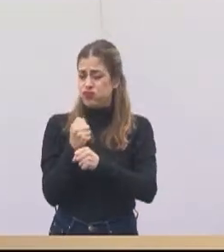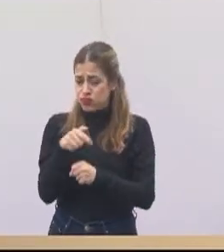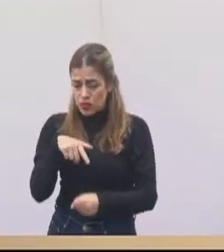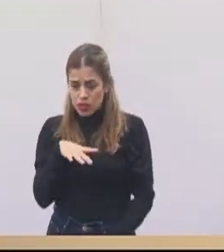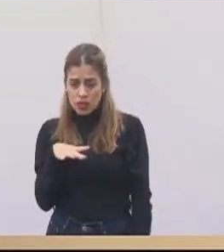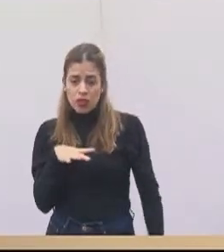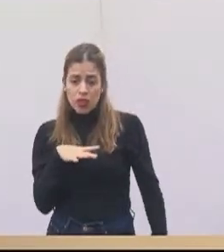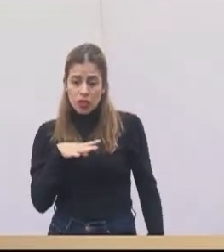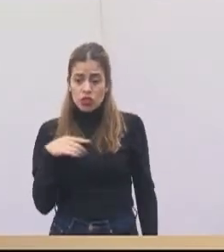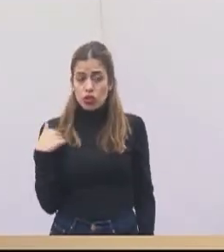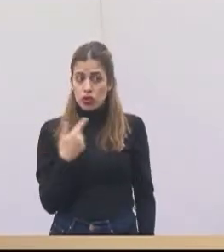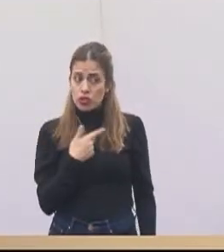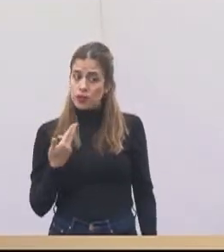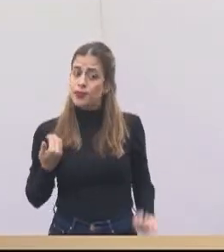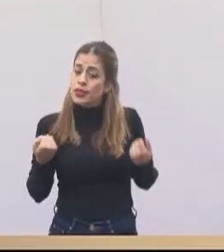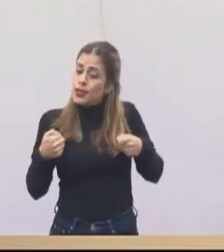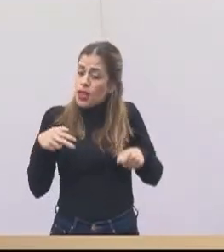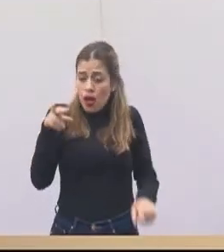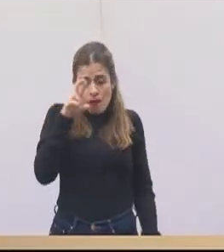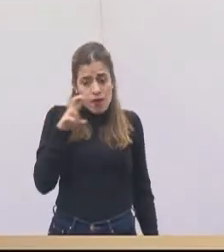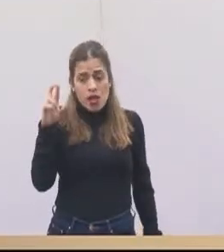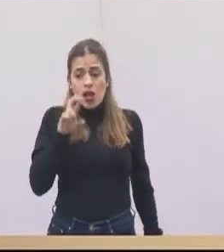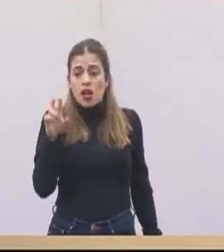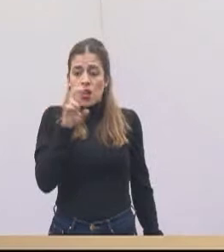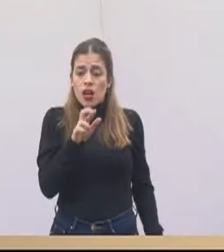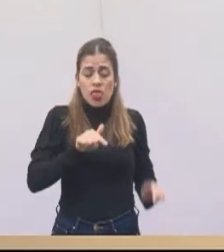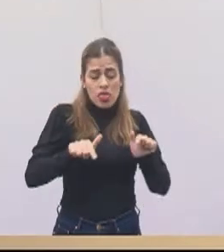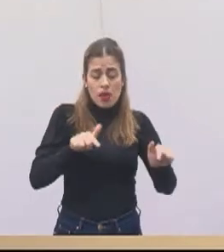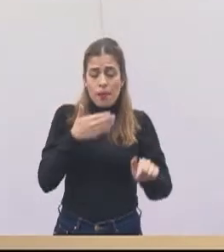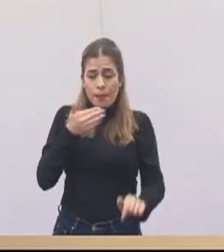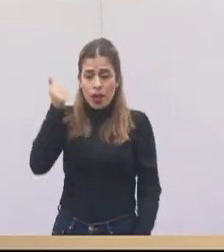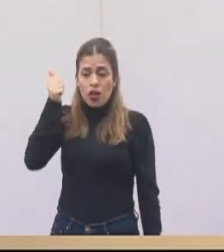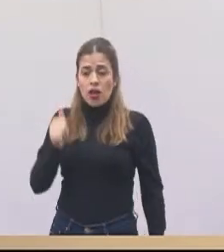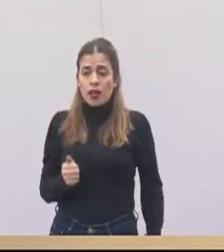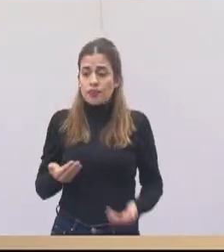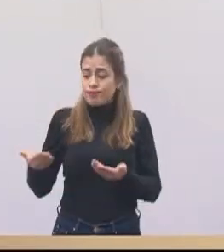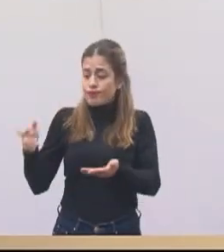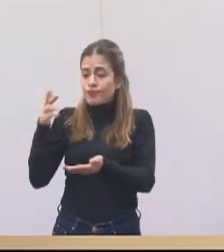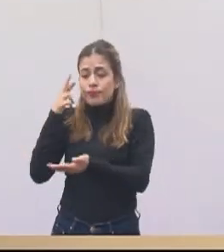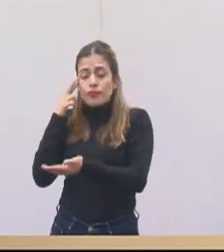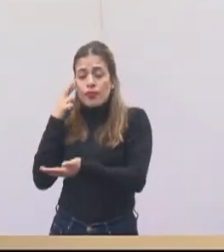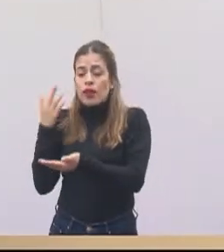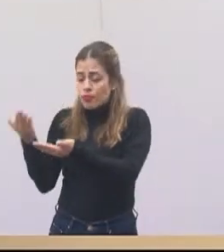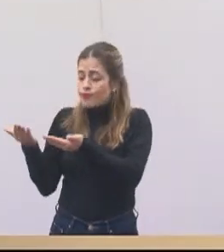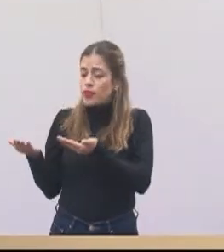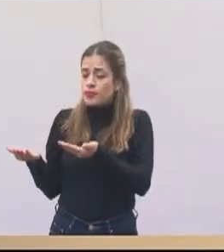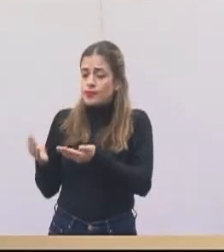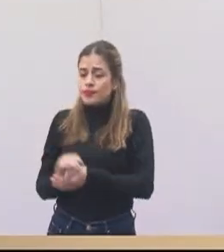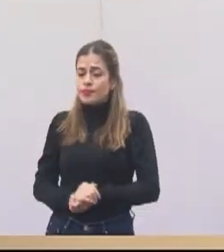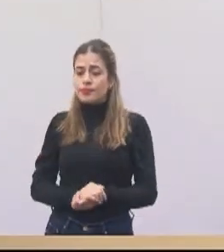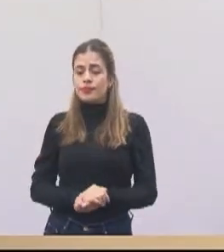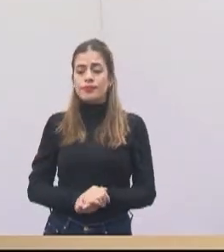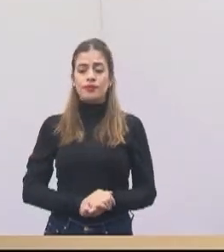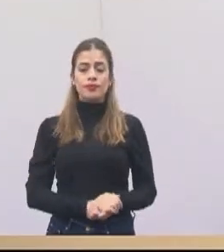cabe nós, enquanto vereador, fiscalizar e trabalhar para melhorar. Pois não, vereador Ronian? Fica à vontade.